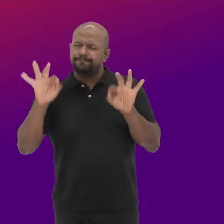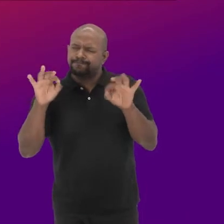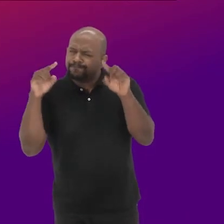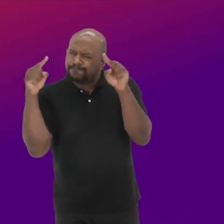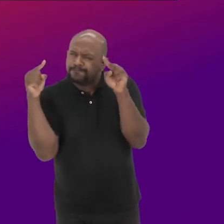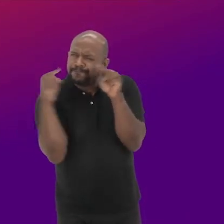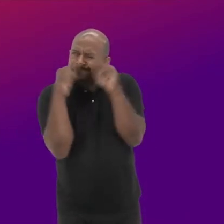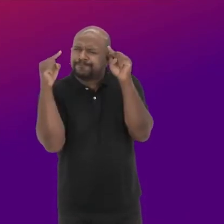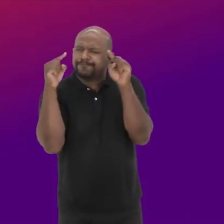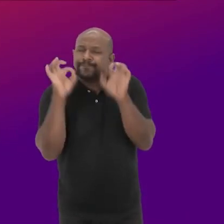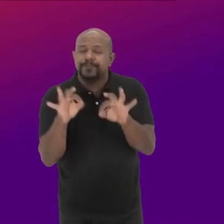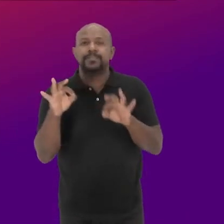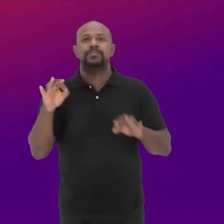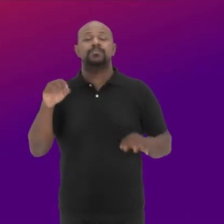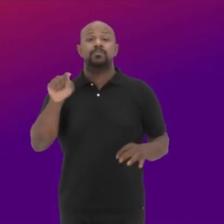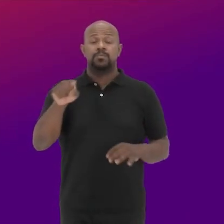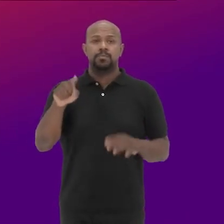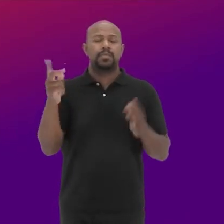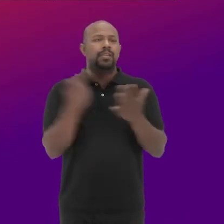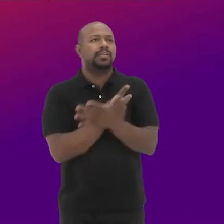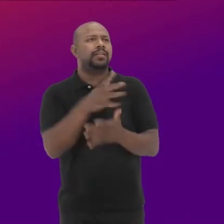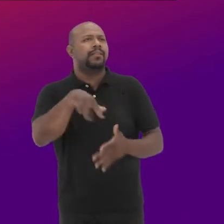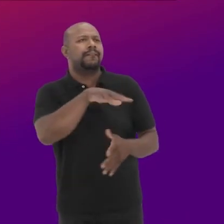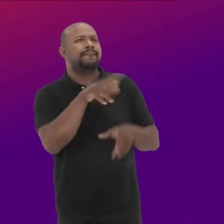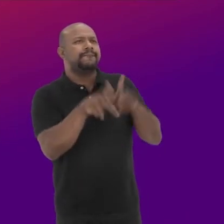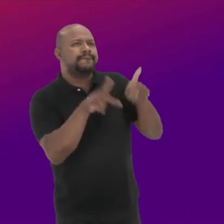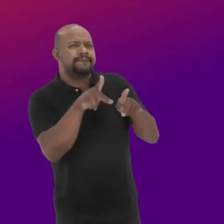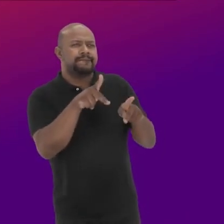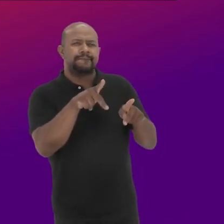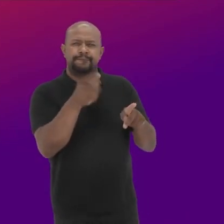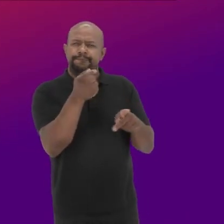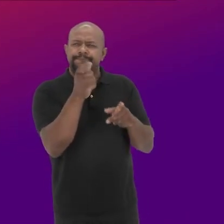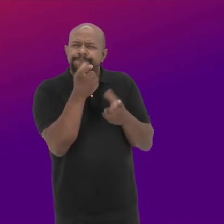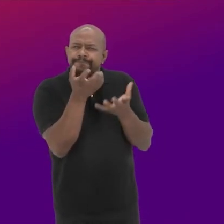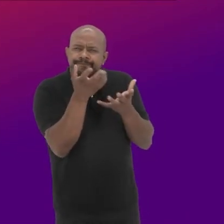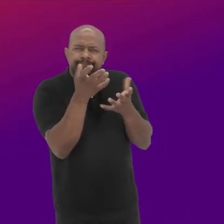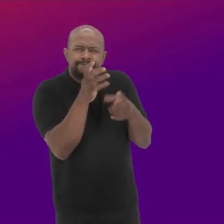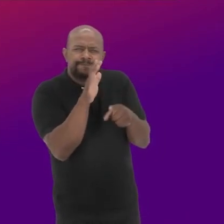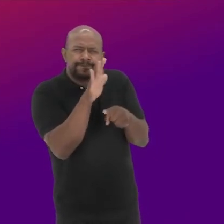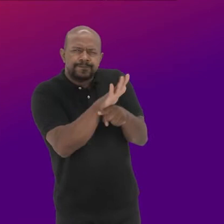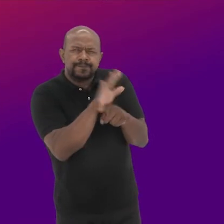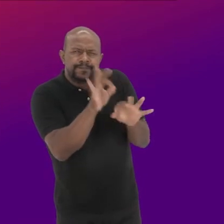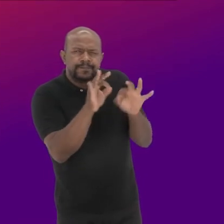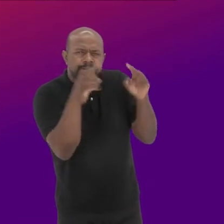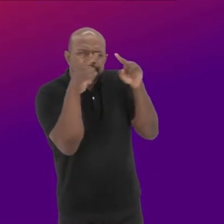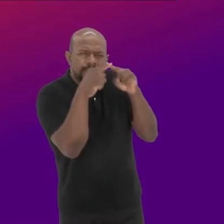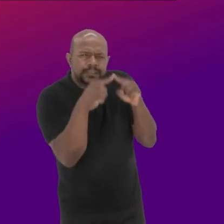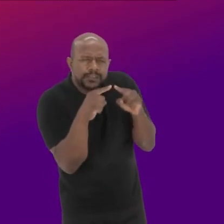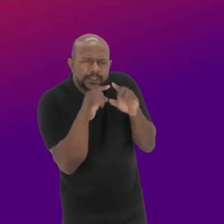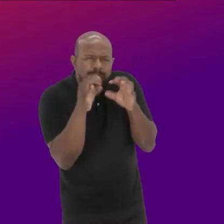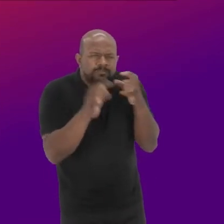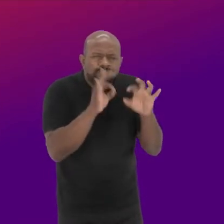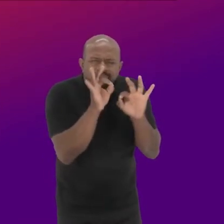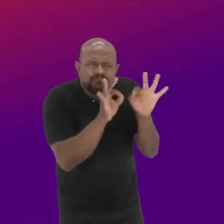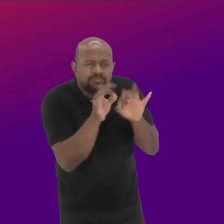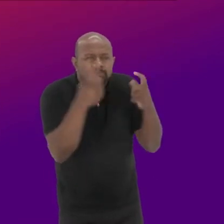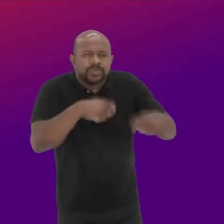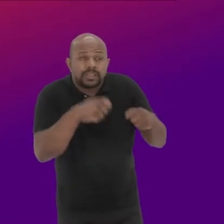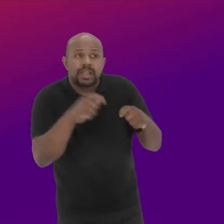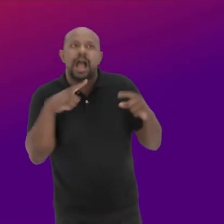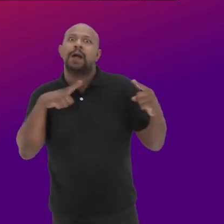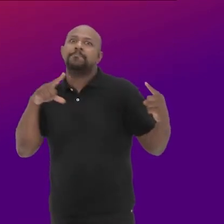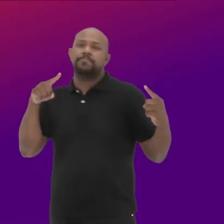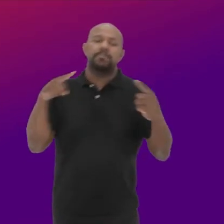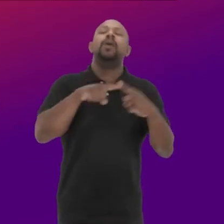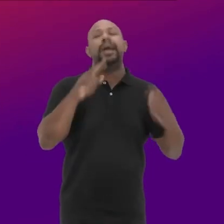índice adequado e que ele dispare quando a população que eu quero atender precise na quantidade que ele precise. Aí é